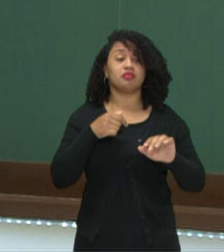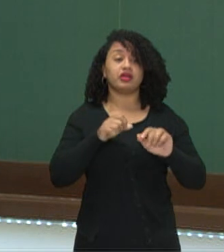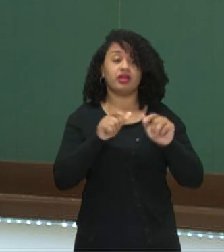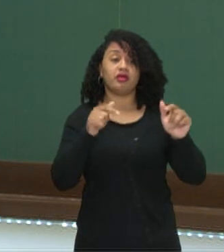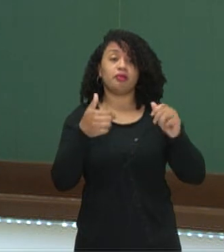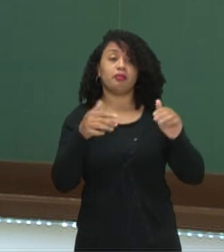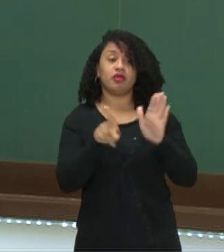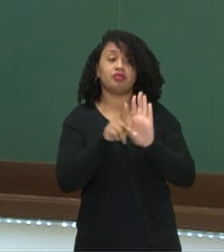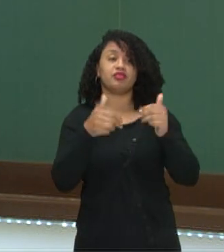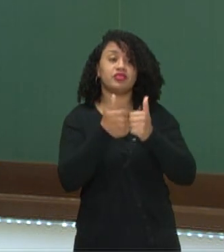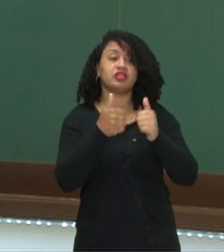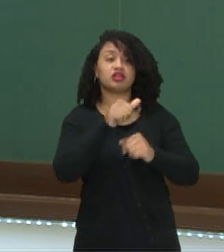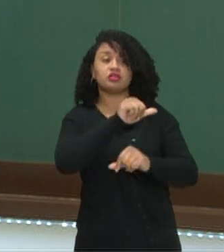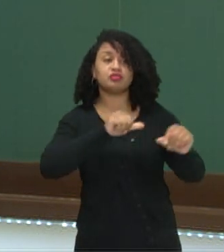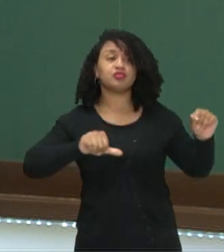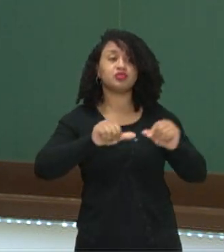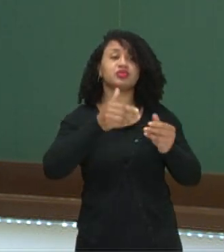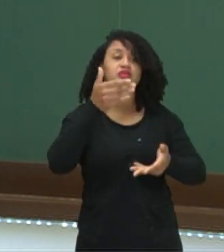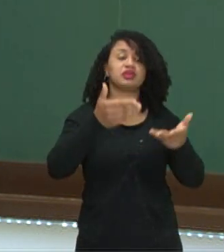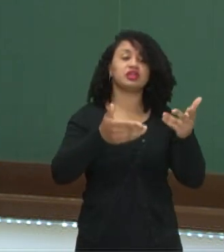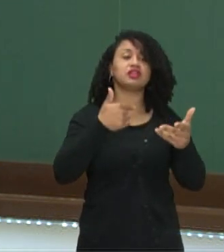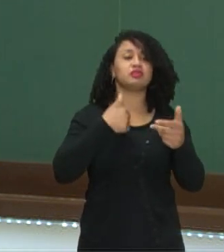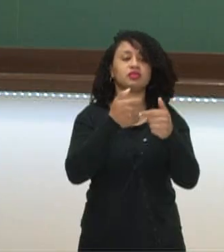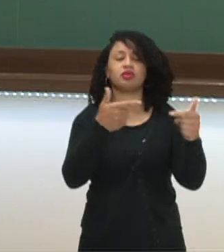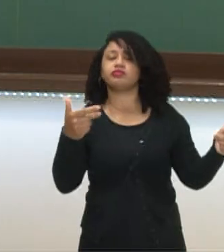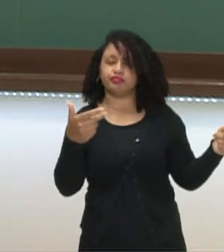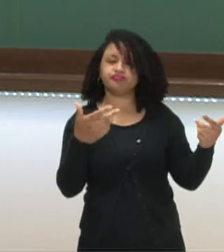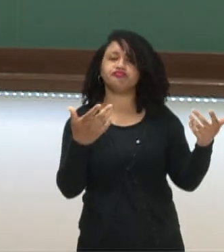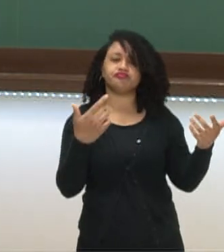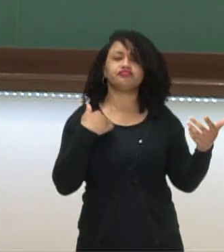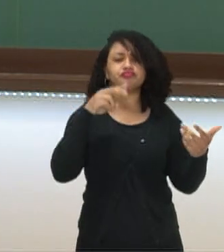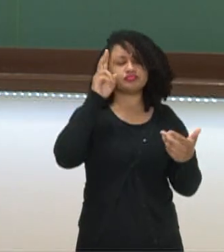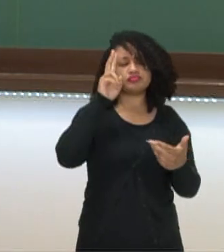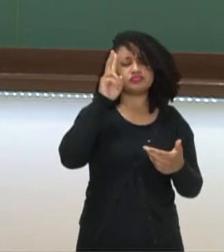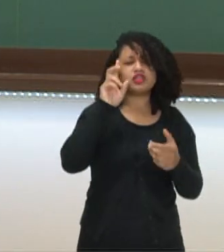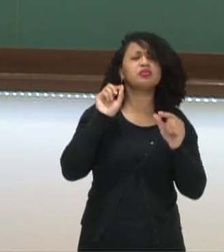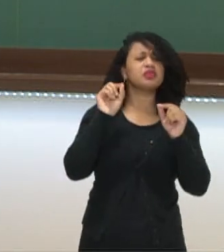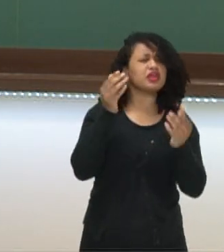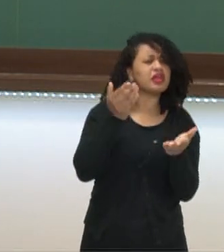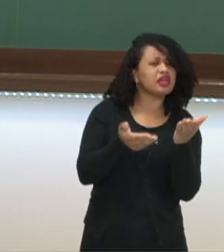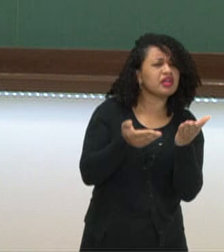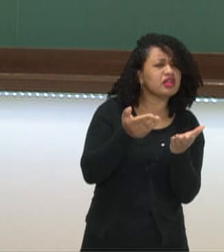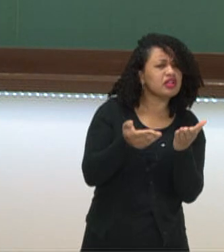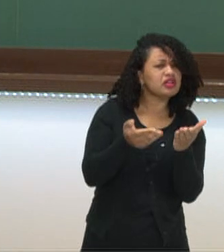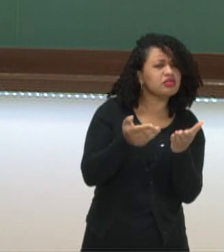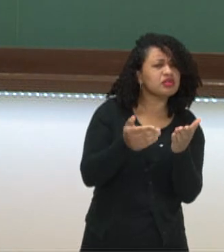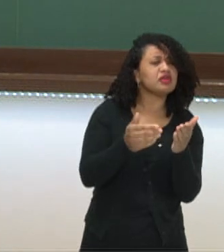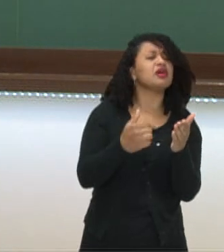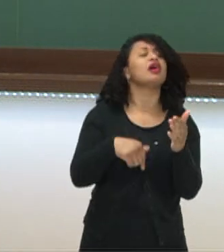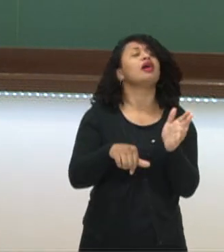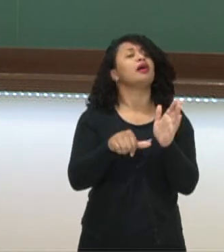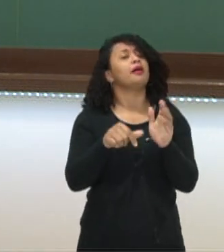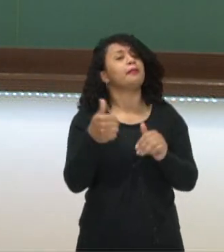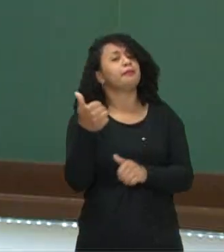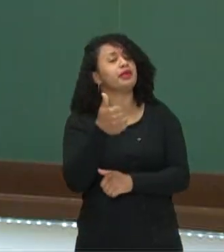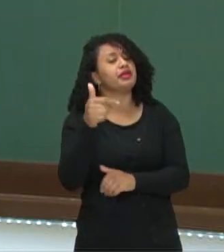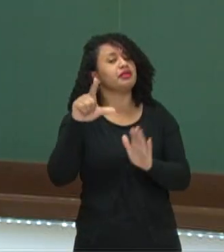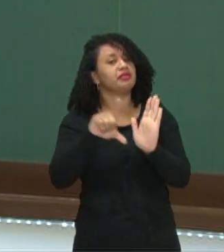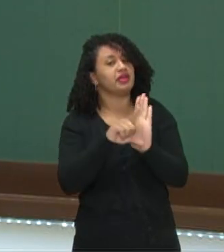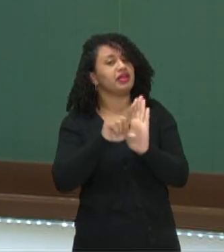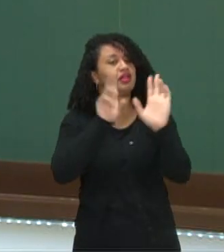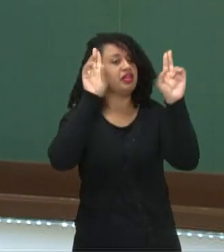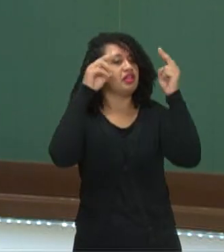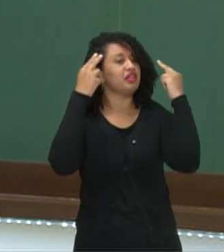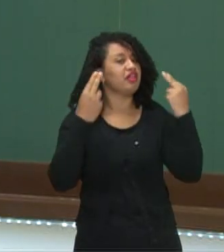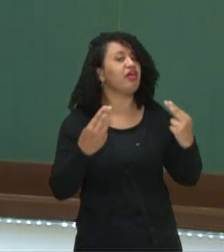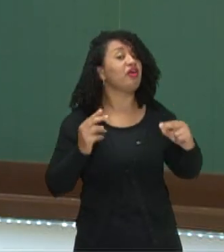física capaz de mudar o estado de equilíbrio de um corpo. Lembra o que é equilíbrio? Primeira lei do Sr. Newton, certo?